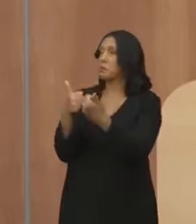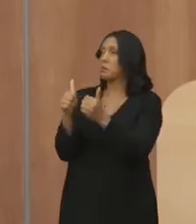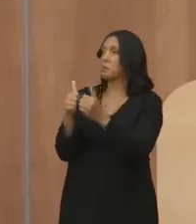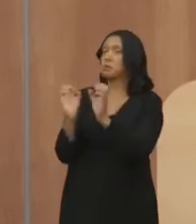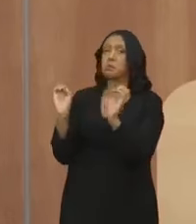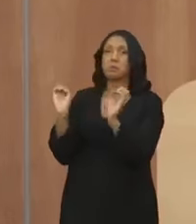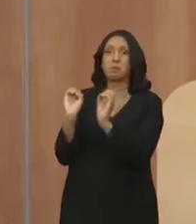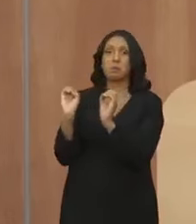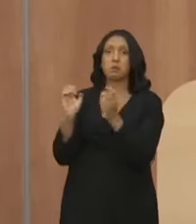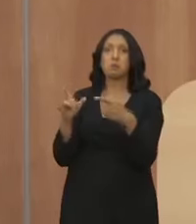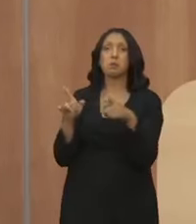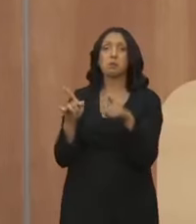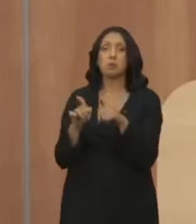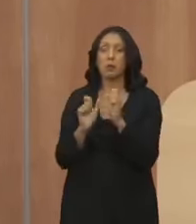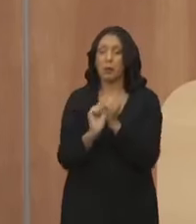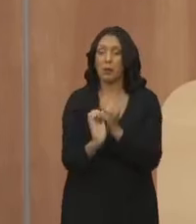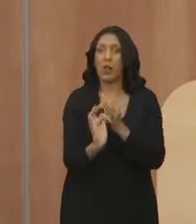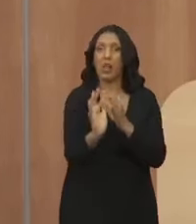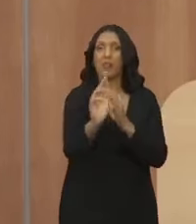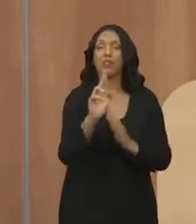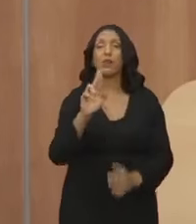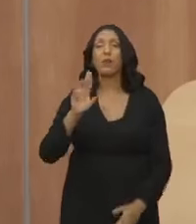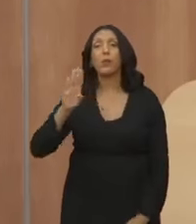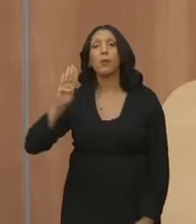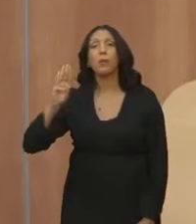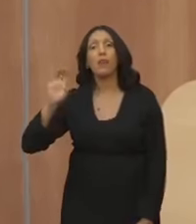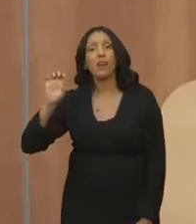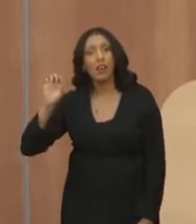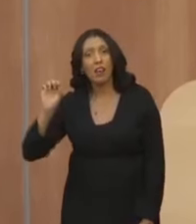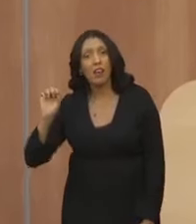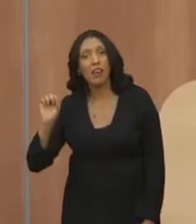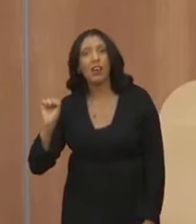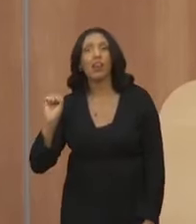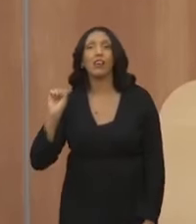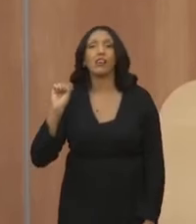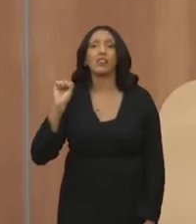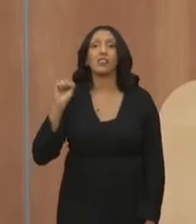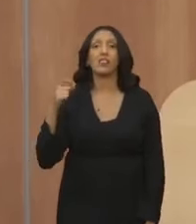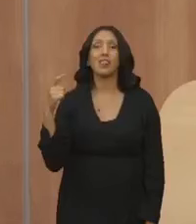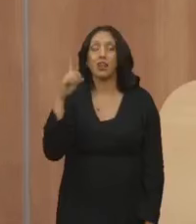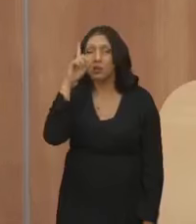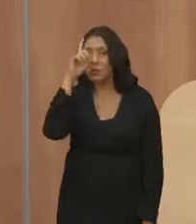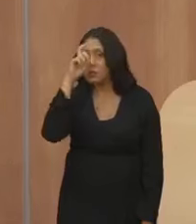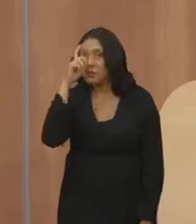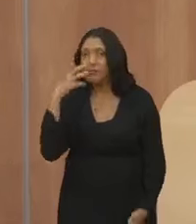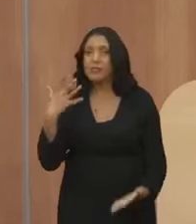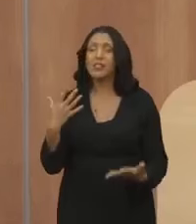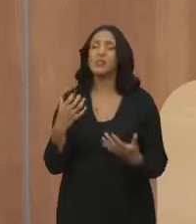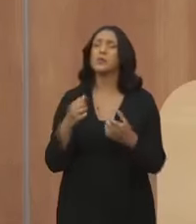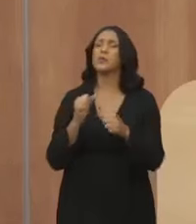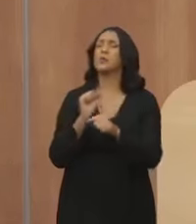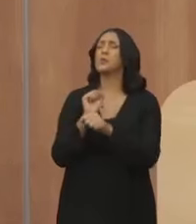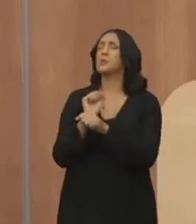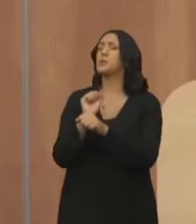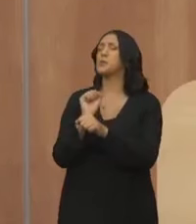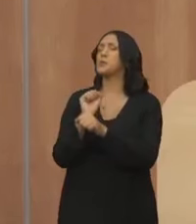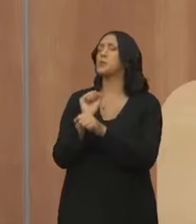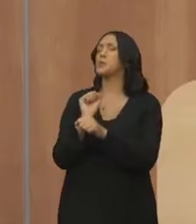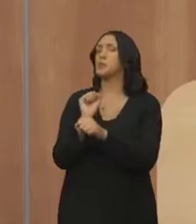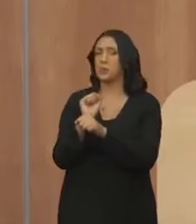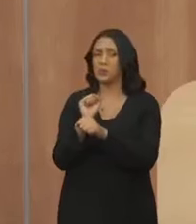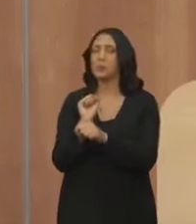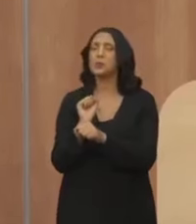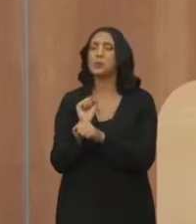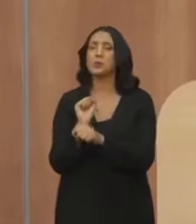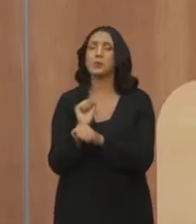lá no Esperança, ali da região, para ter acesso à consulta. Eu preciso de criar um cargo para ganhar R$9.000 para me dizer